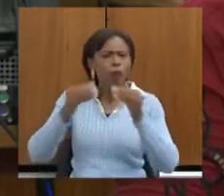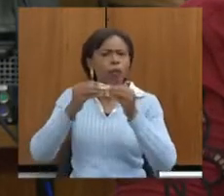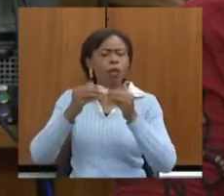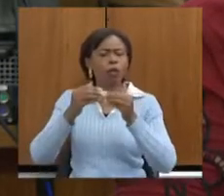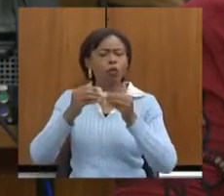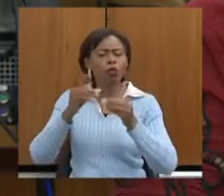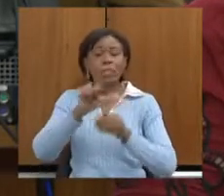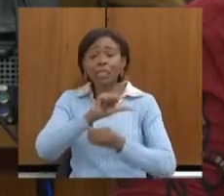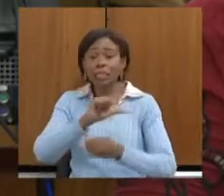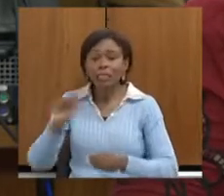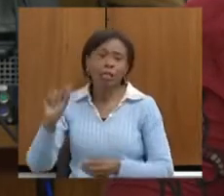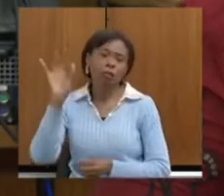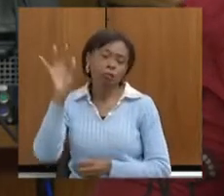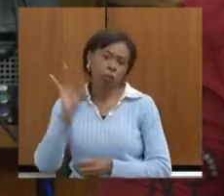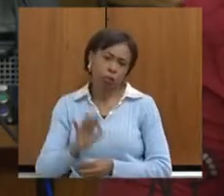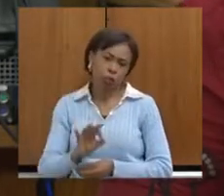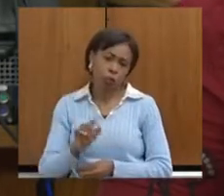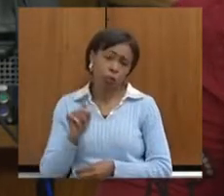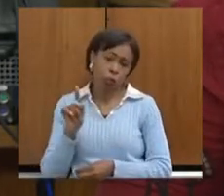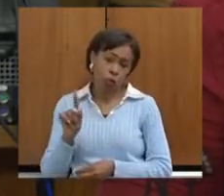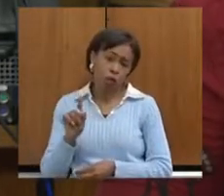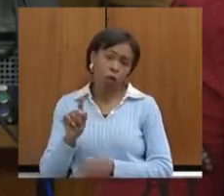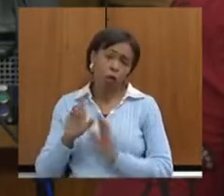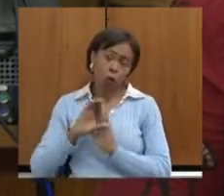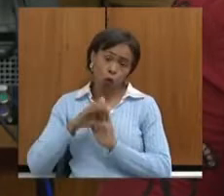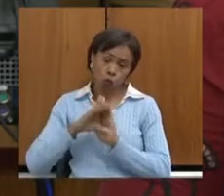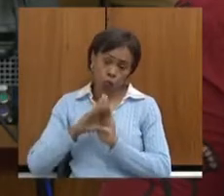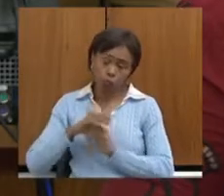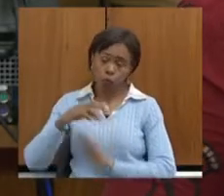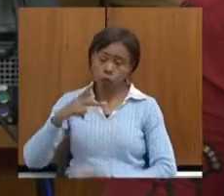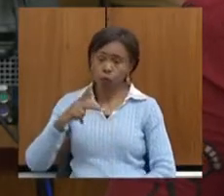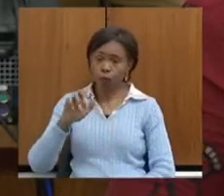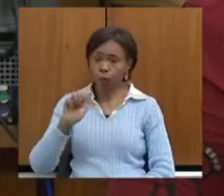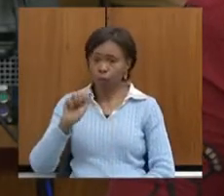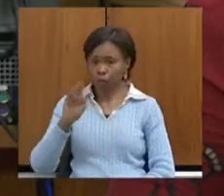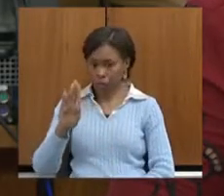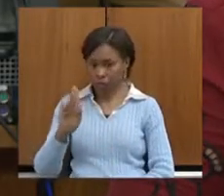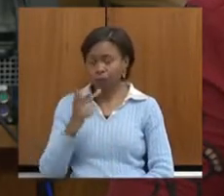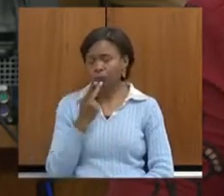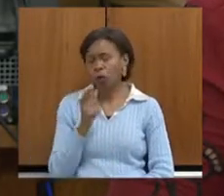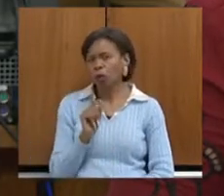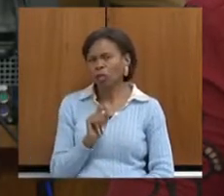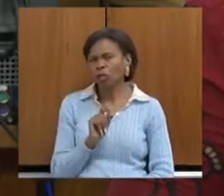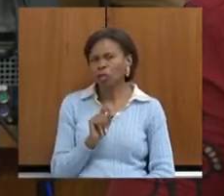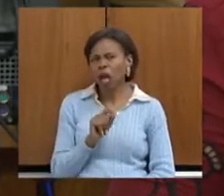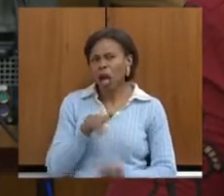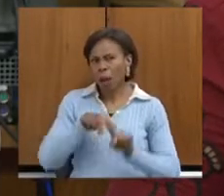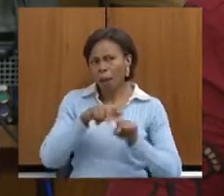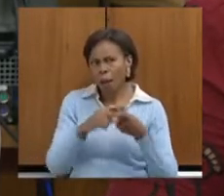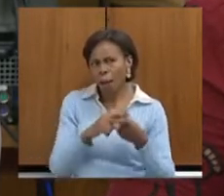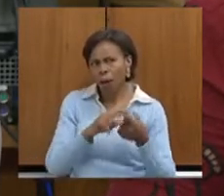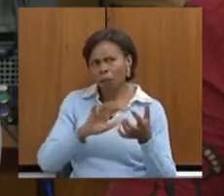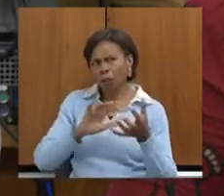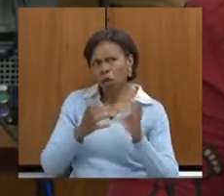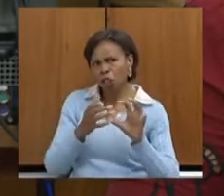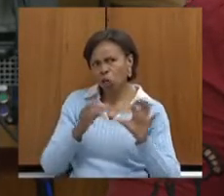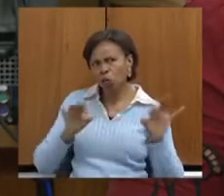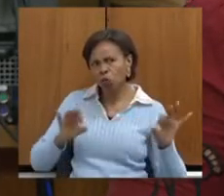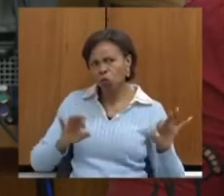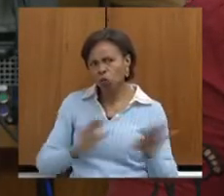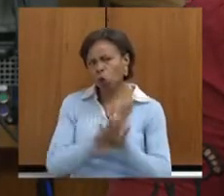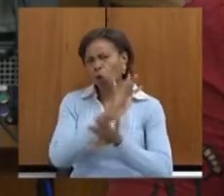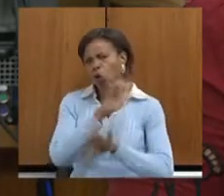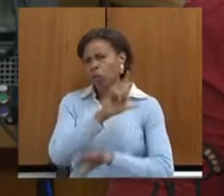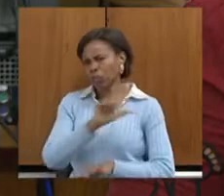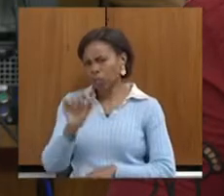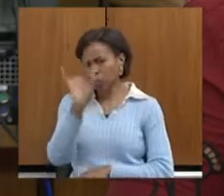da reparação integral né que o os conceitos que estão aí na ieab ele traz esse conselho reparação